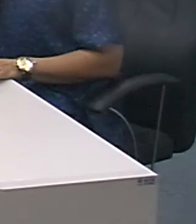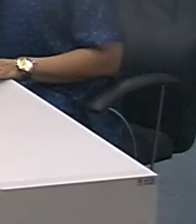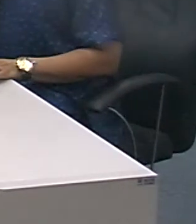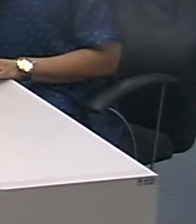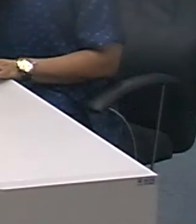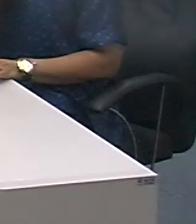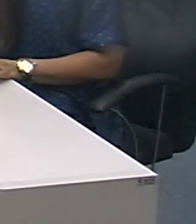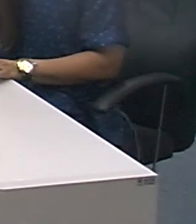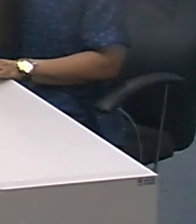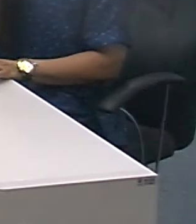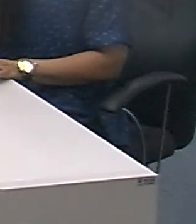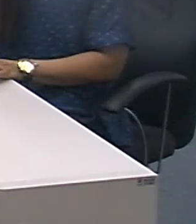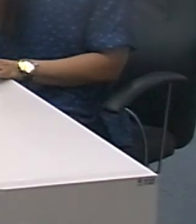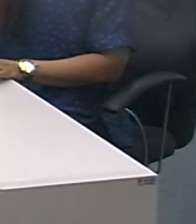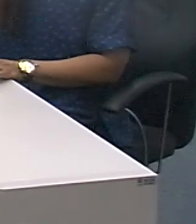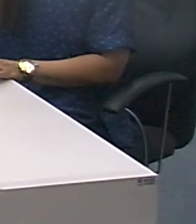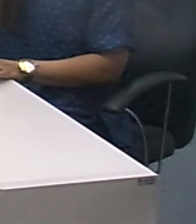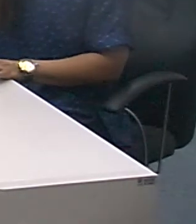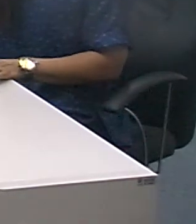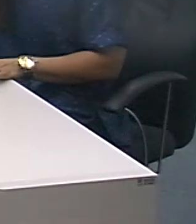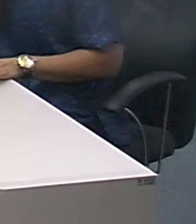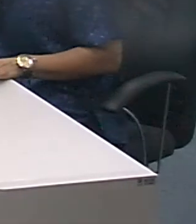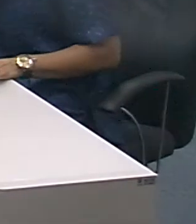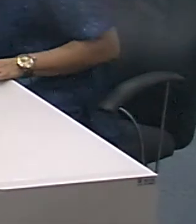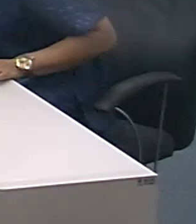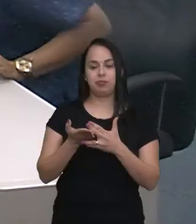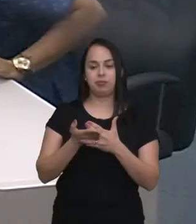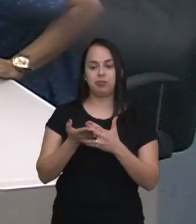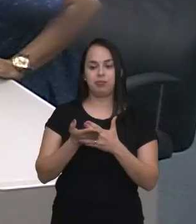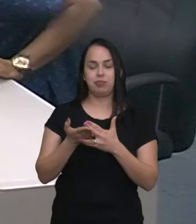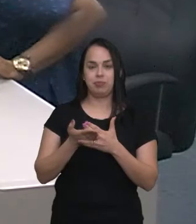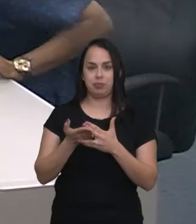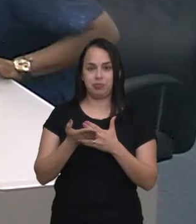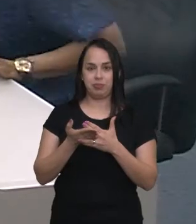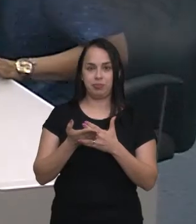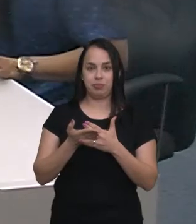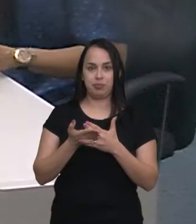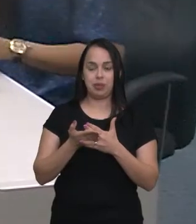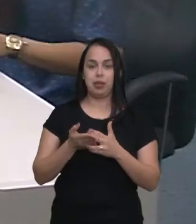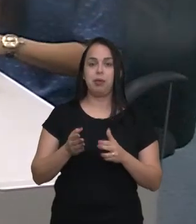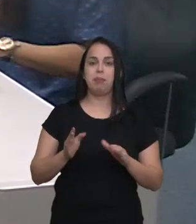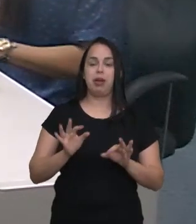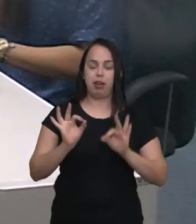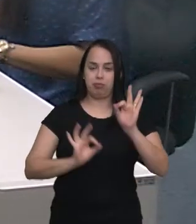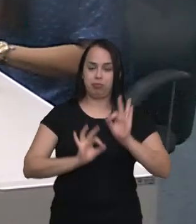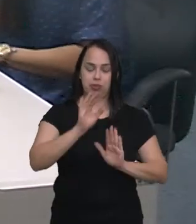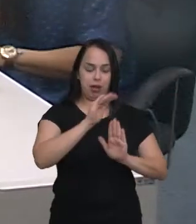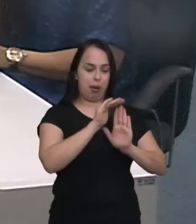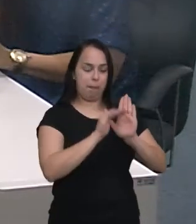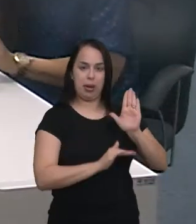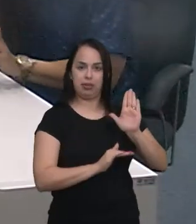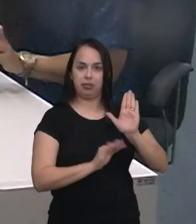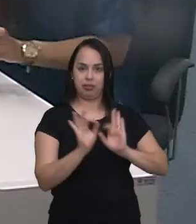Suspendemos a sessão por alguns instantes para a organização da pauta.